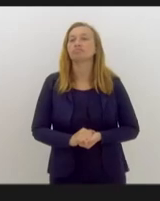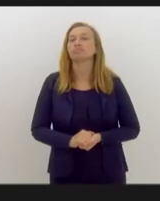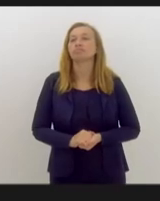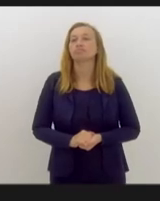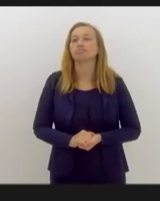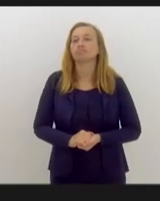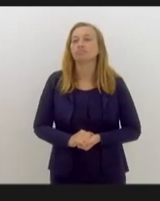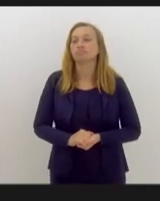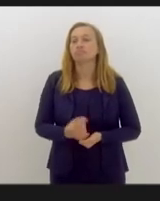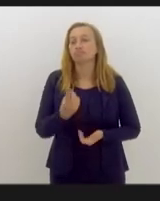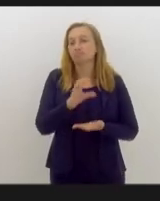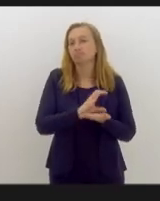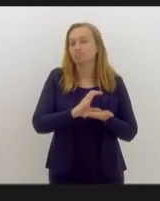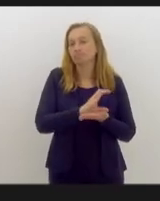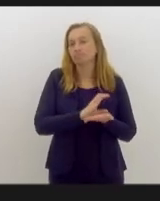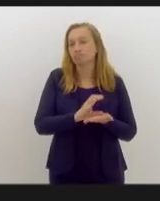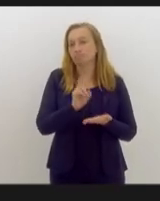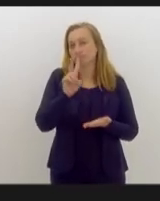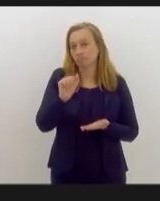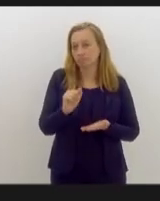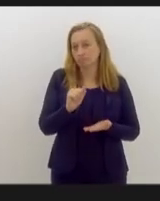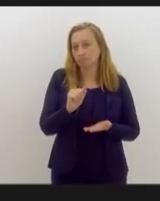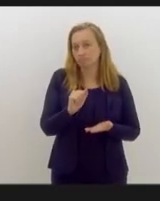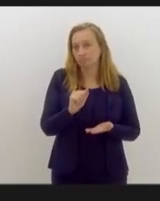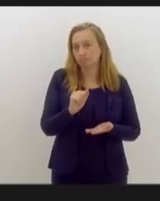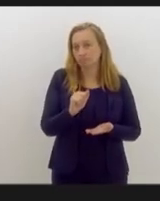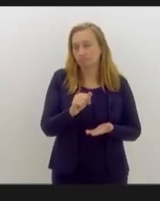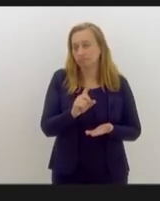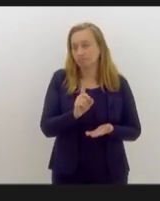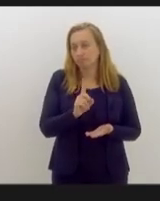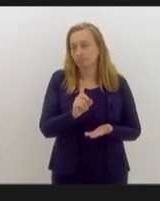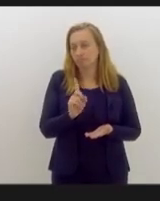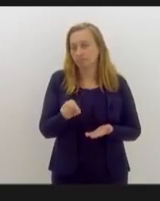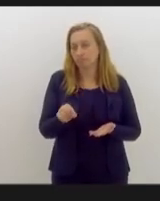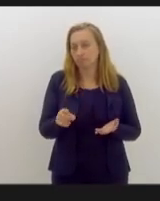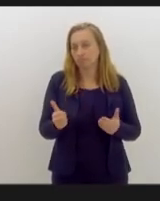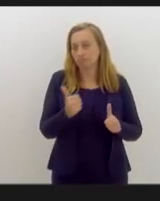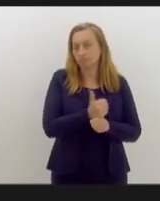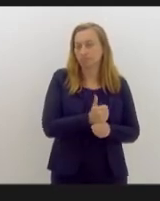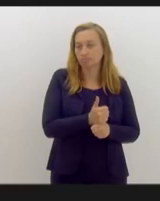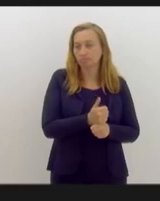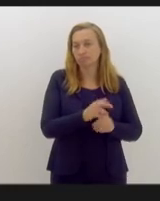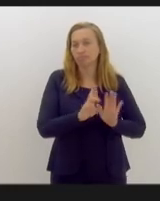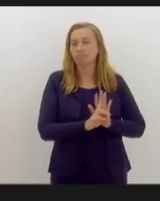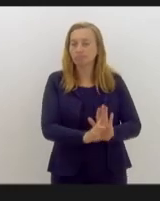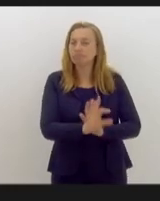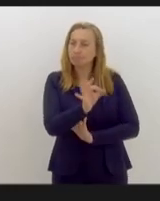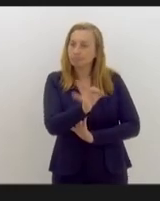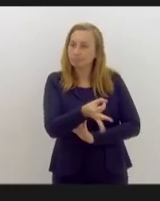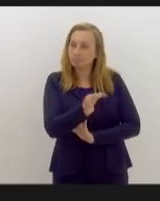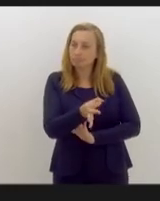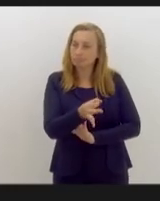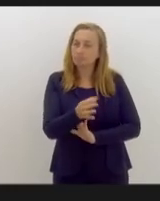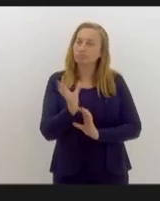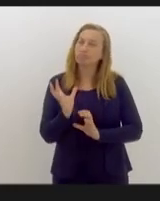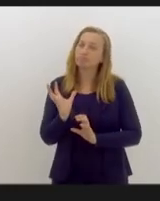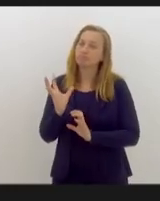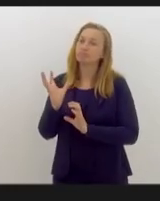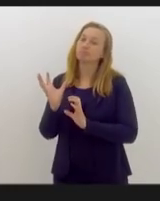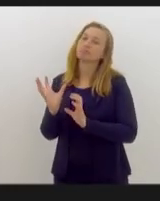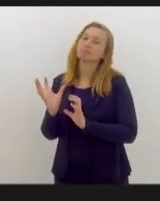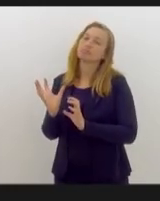um conselheiro, uma vaga de conselheiro que não é ocupada e uma vaga que representa justamente o Congresso e